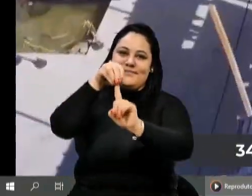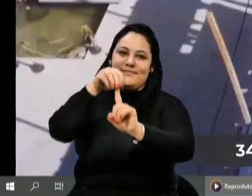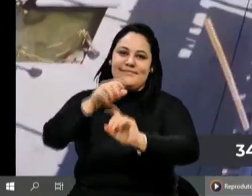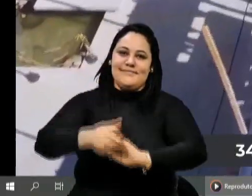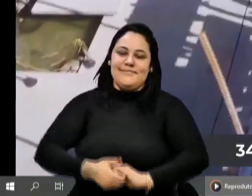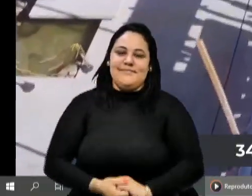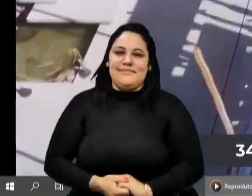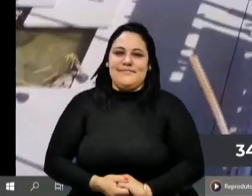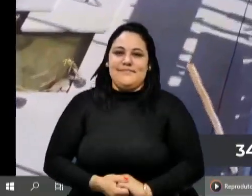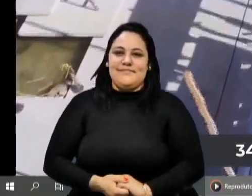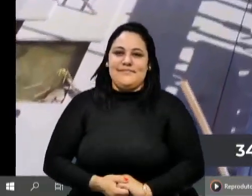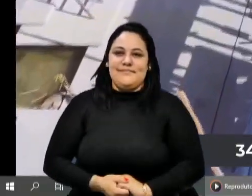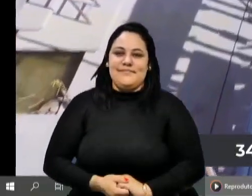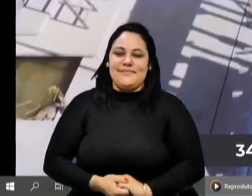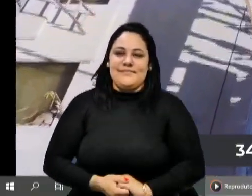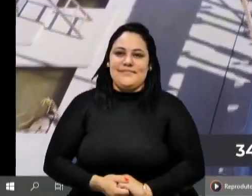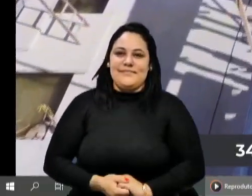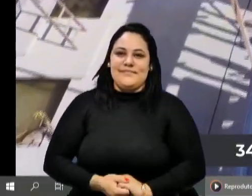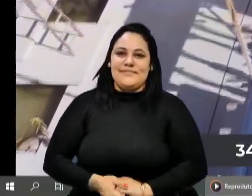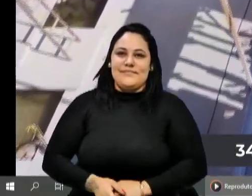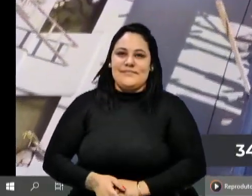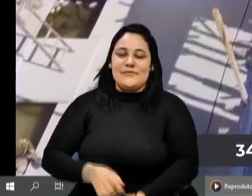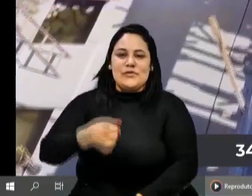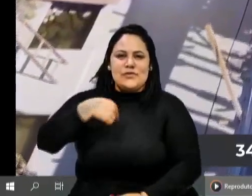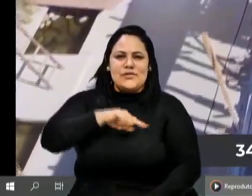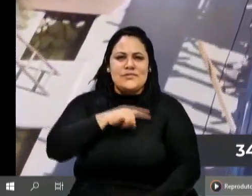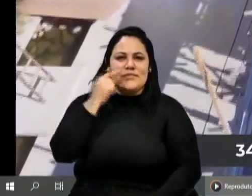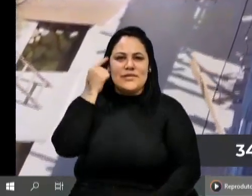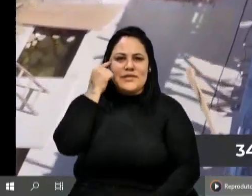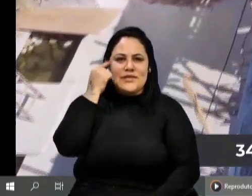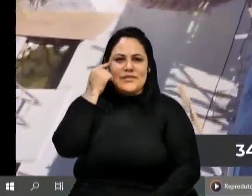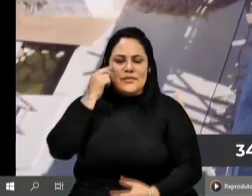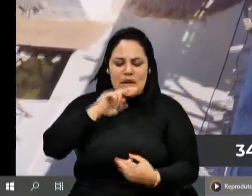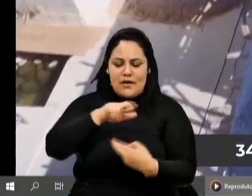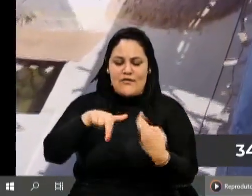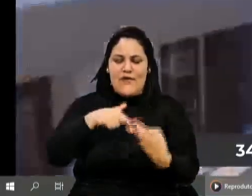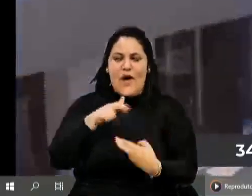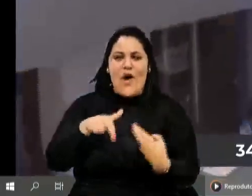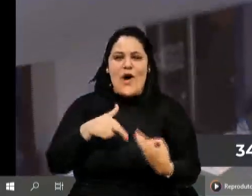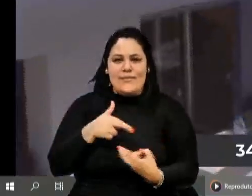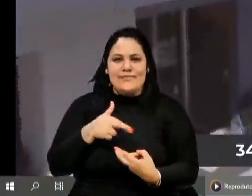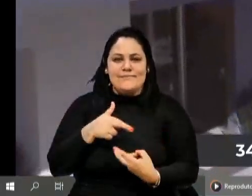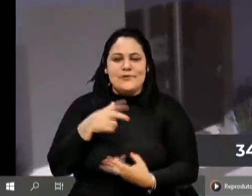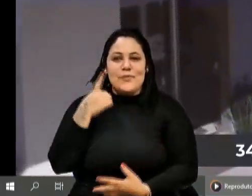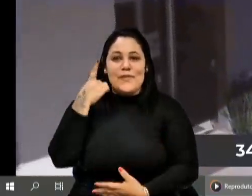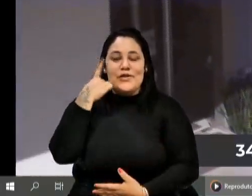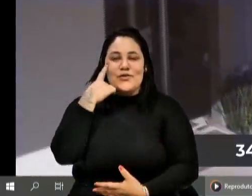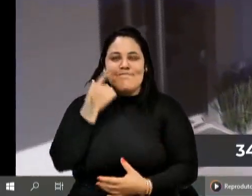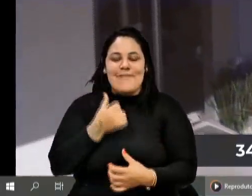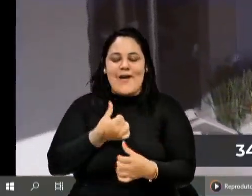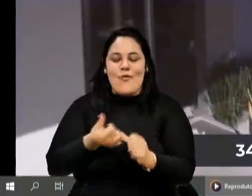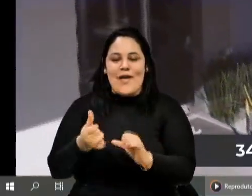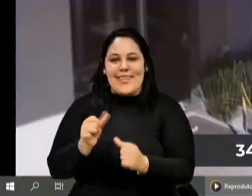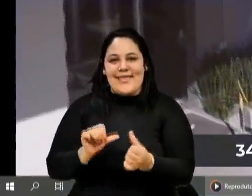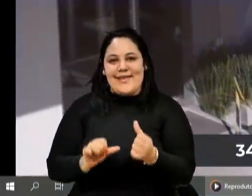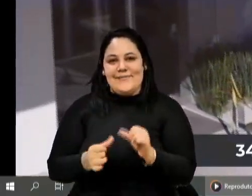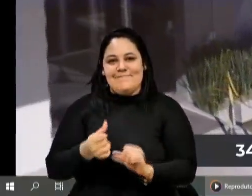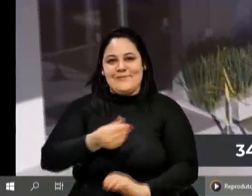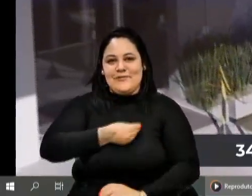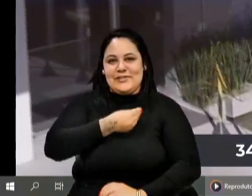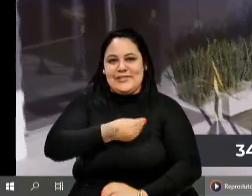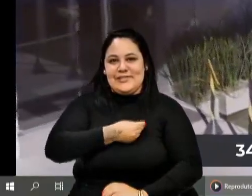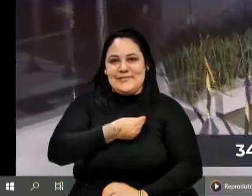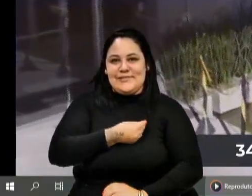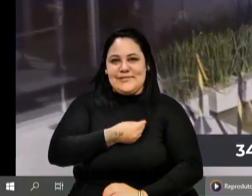Quando a diretoria pensou em reformas, foi pensado muito na qualidade de quem estão. E nessa qualidade de